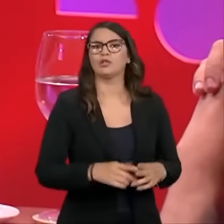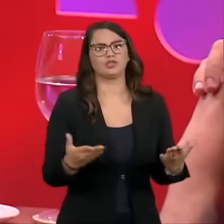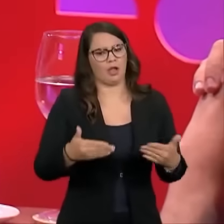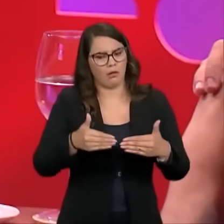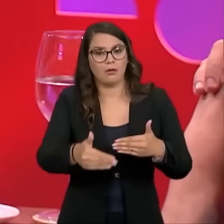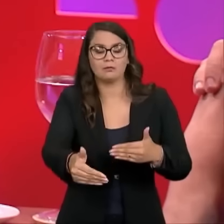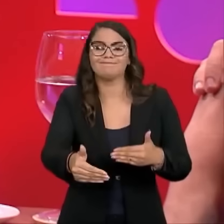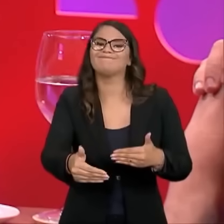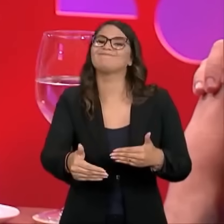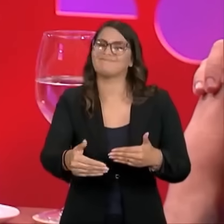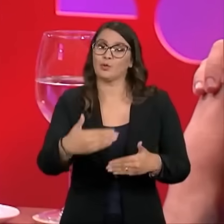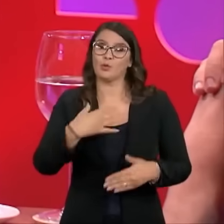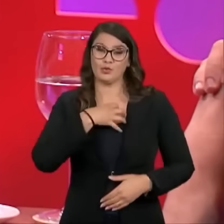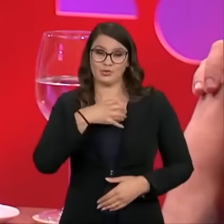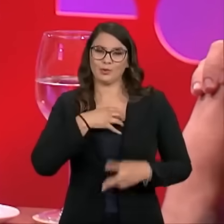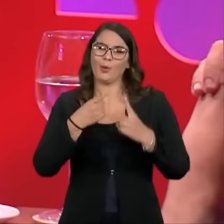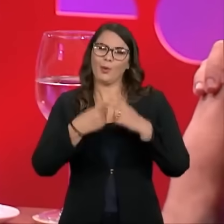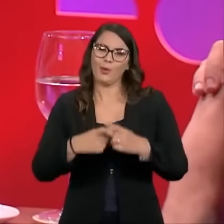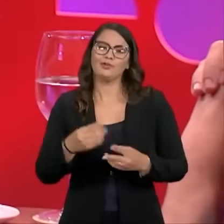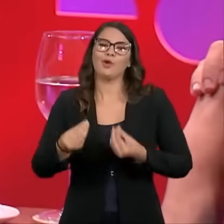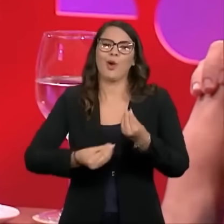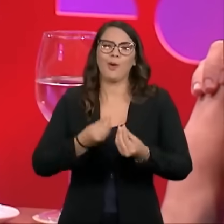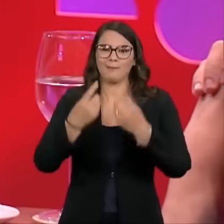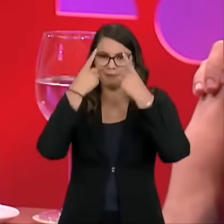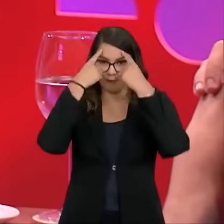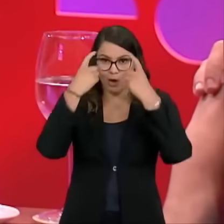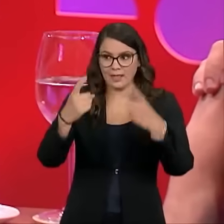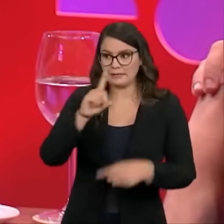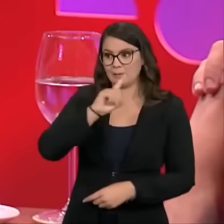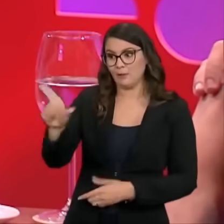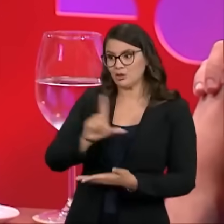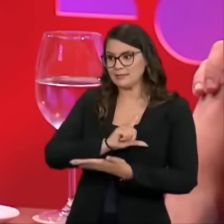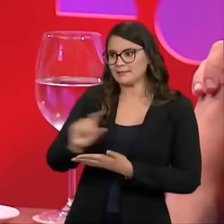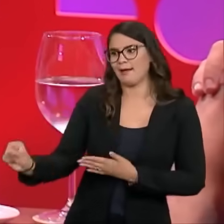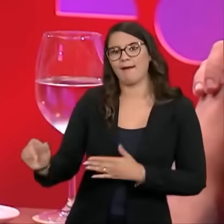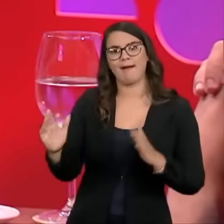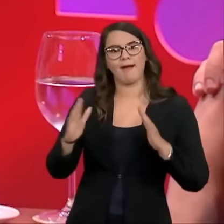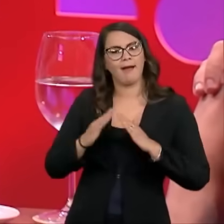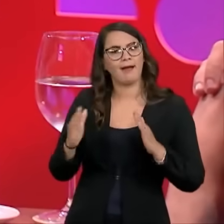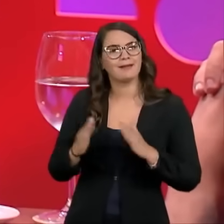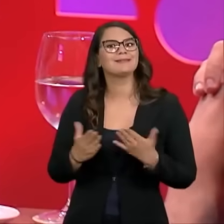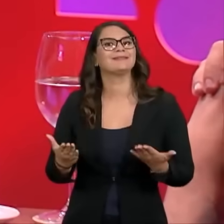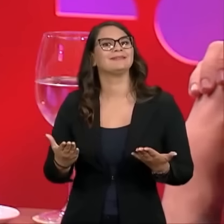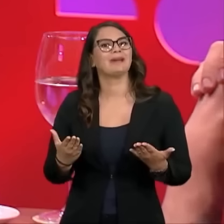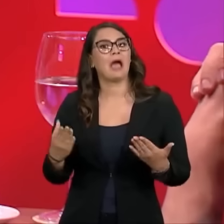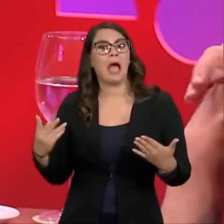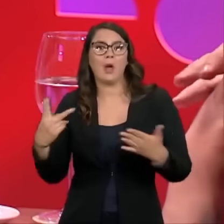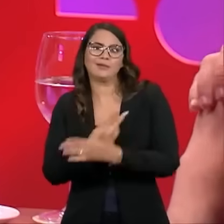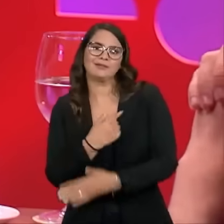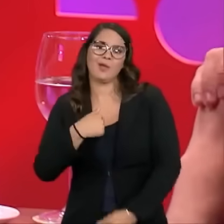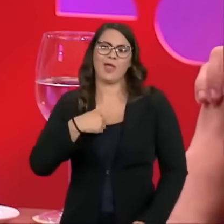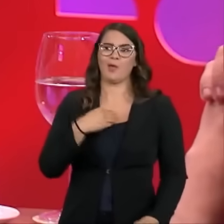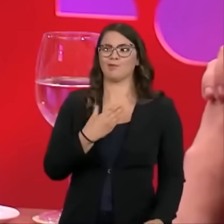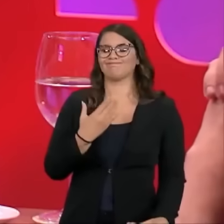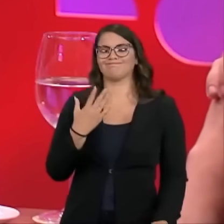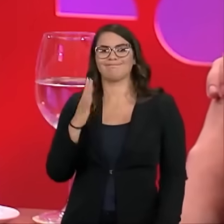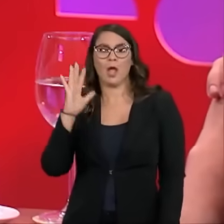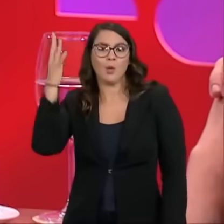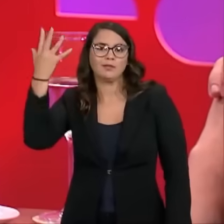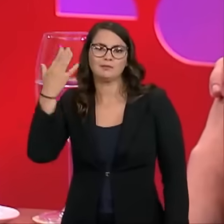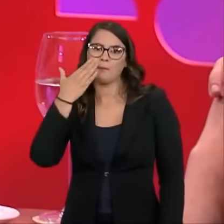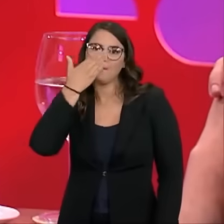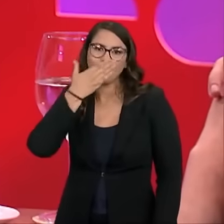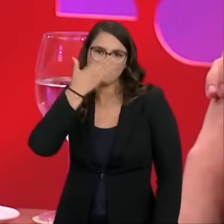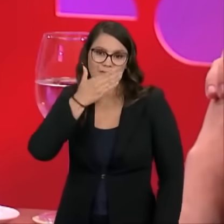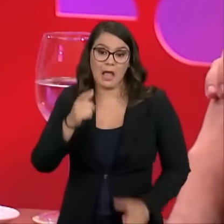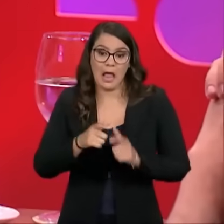e uma das formas de corrigir é a violência é a expulsão de casa expulsão que vai me levar prostituição muito jovem como ocorre com